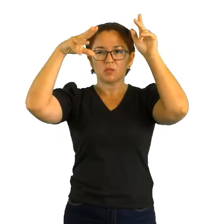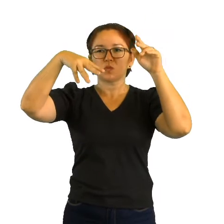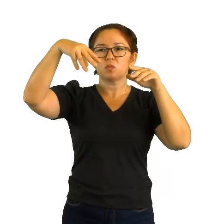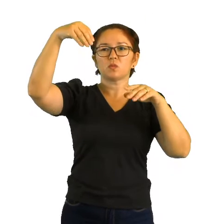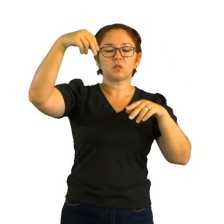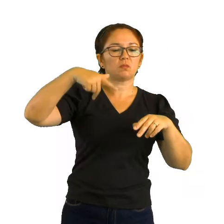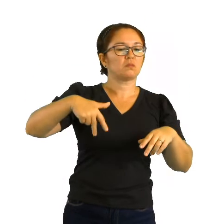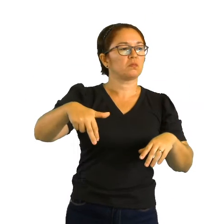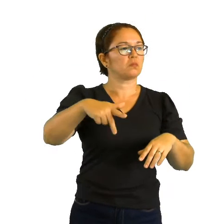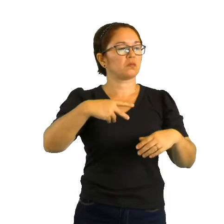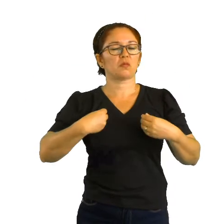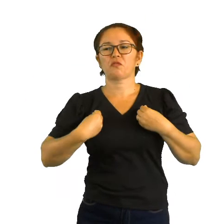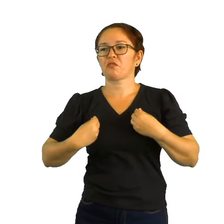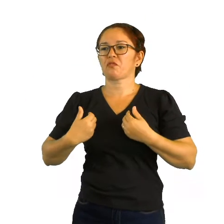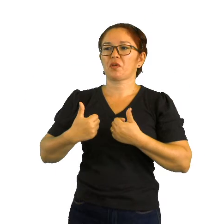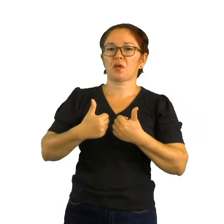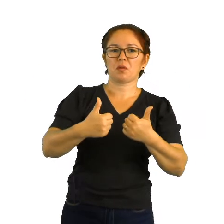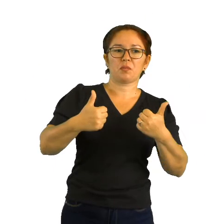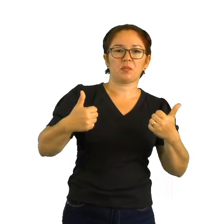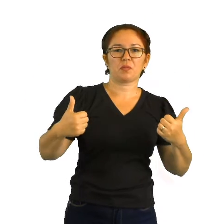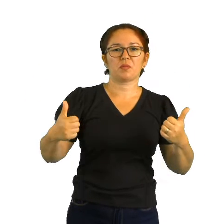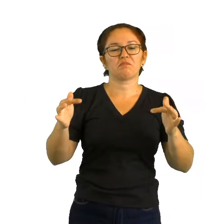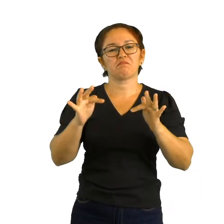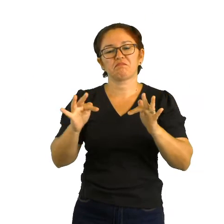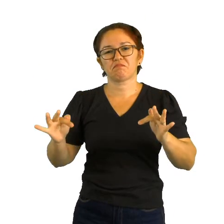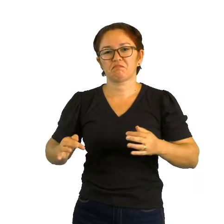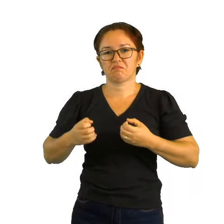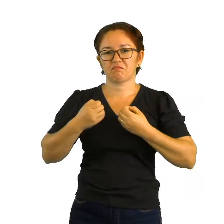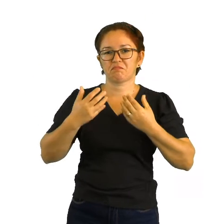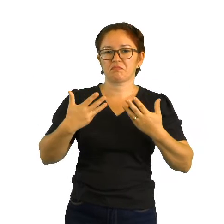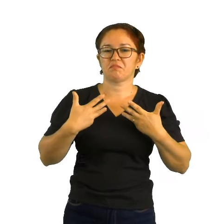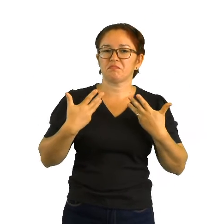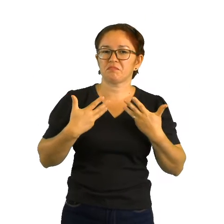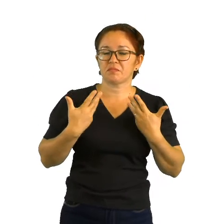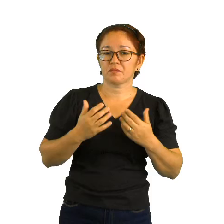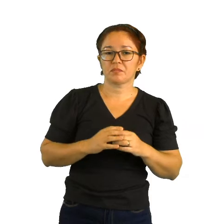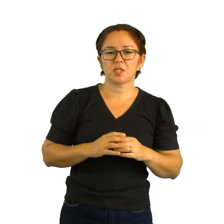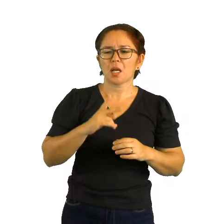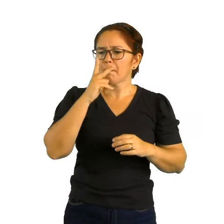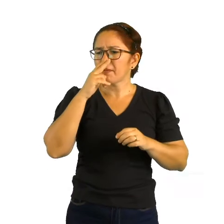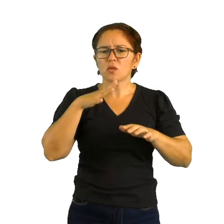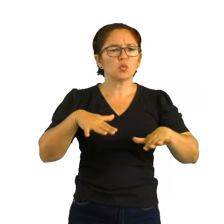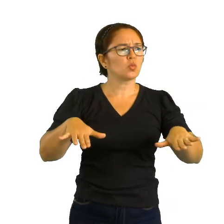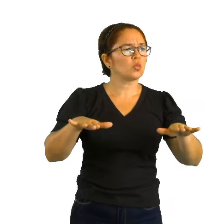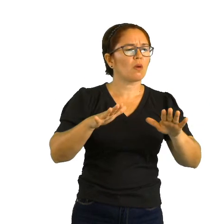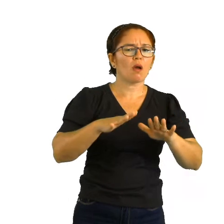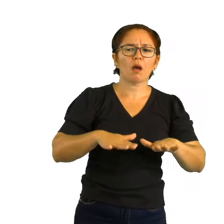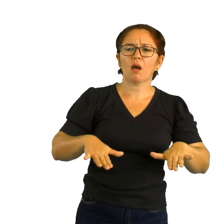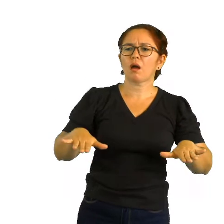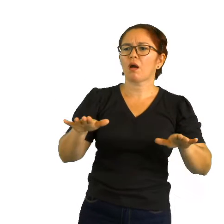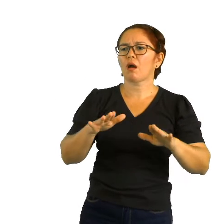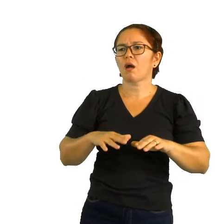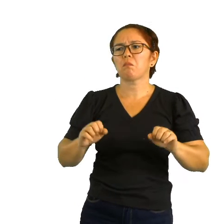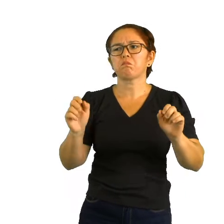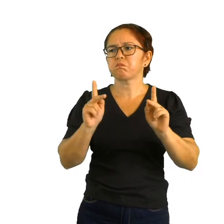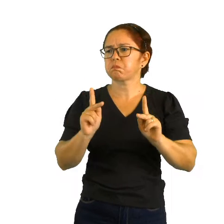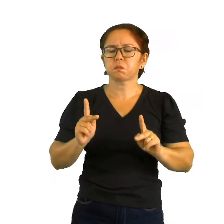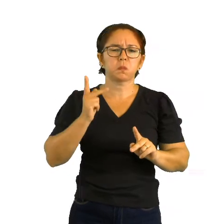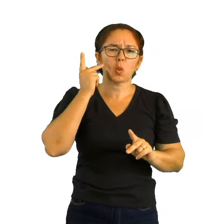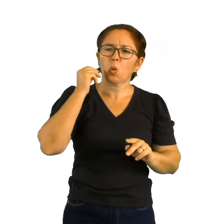né? Pode-se também chamar de estabilidade, pois tudo está em paz. As